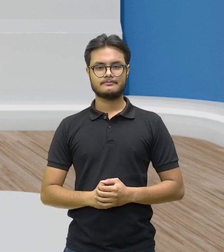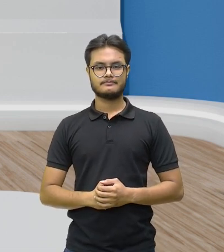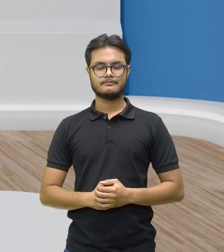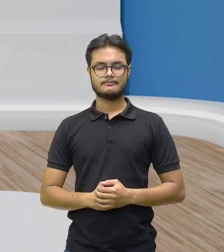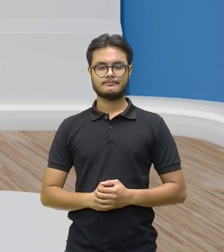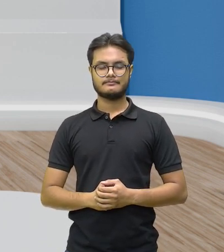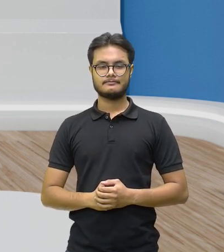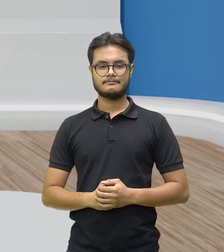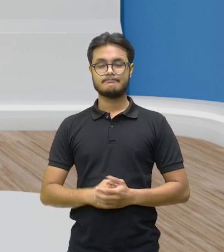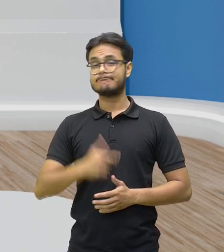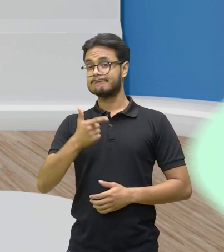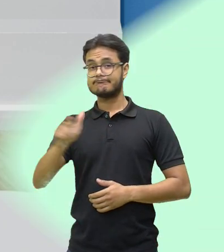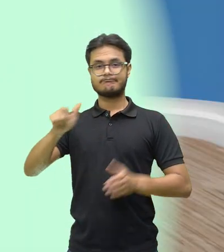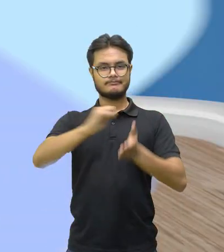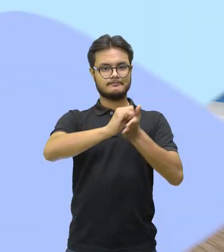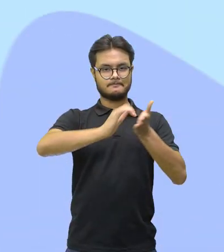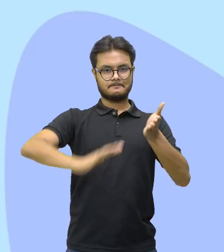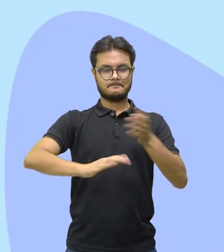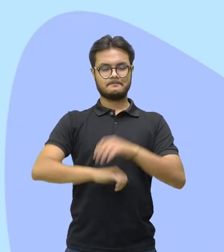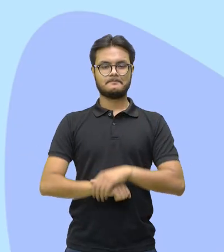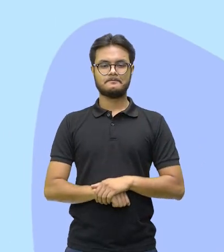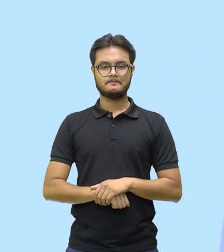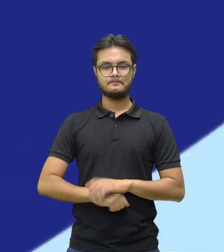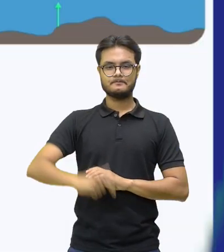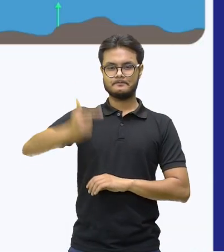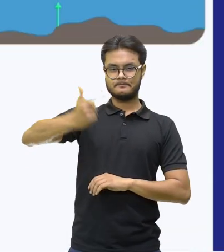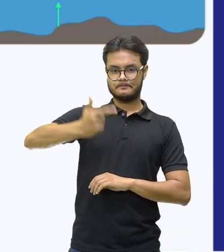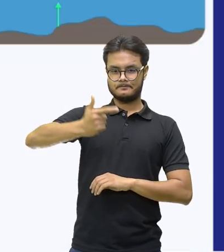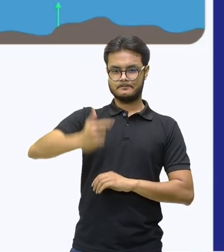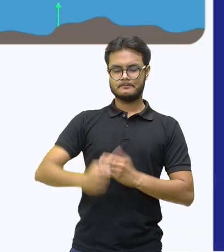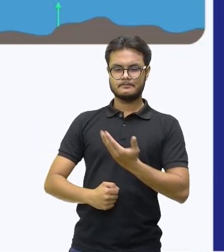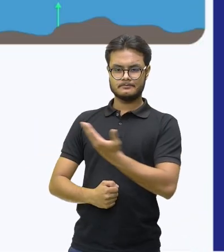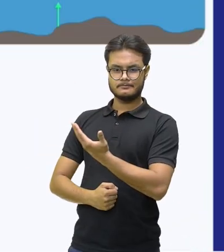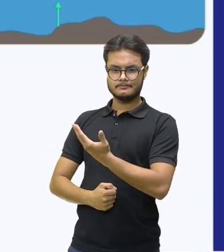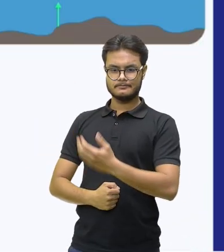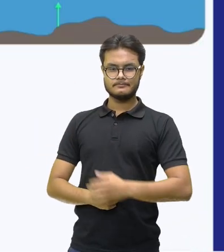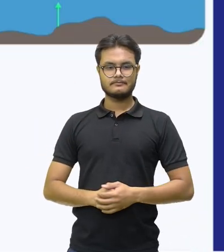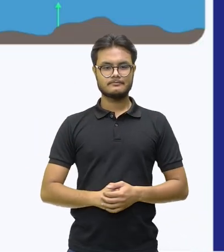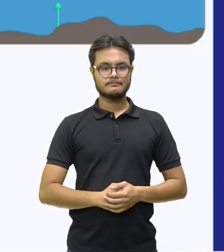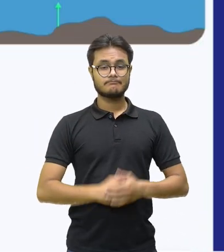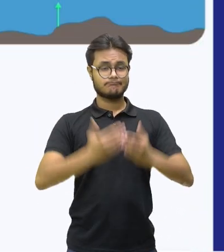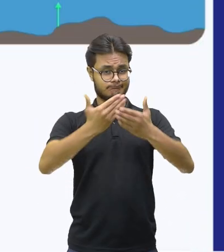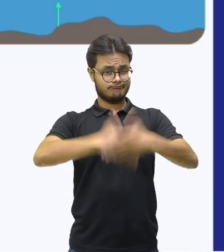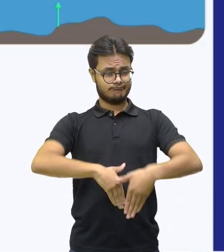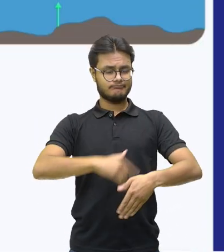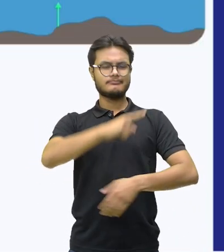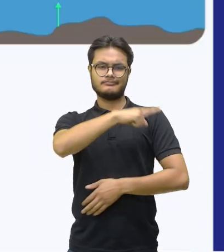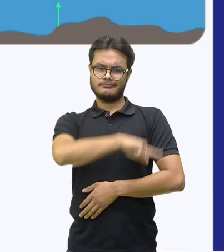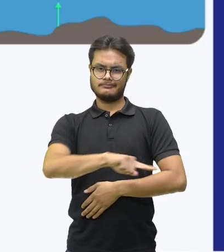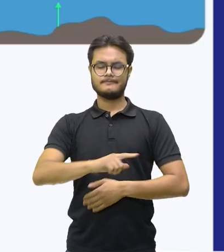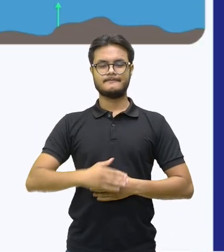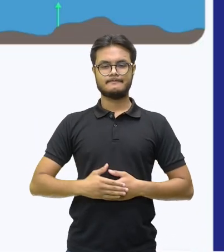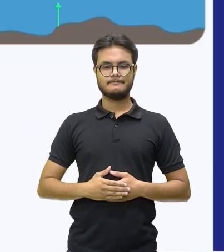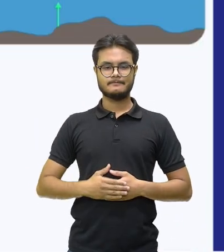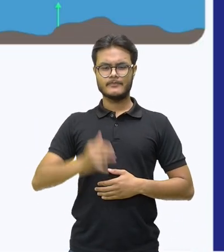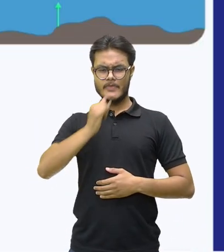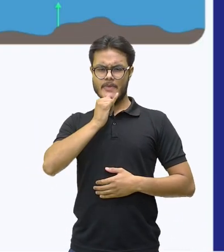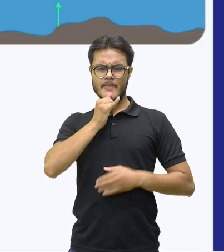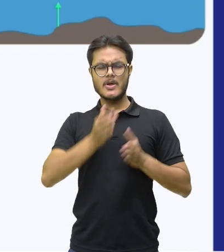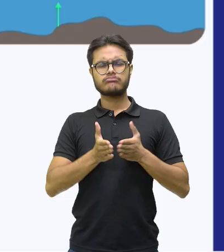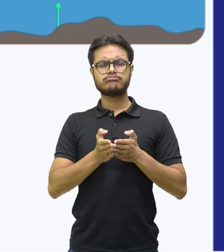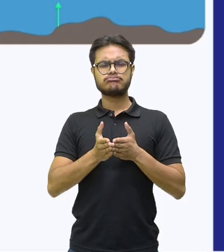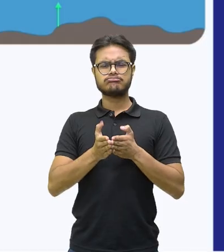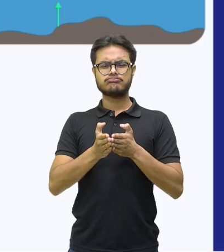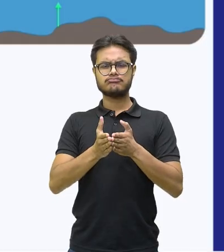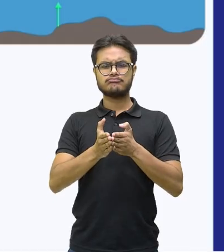viu? Vamos à próxima questão. Segunda questão. Outra questão do SIS, veja que aparece todo ano na prova. O navio em